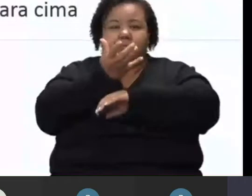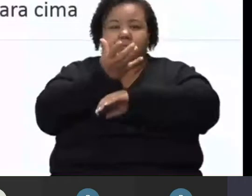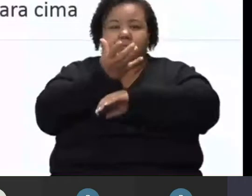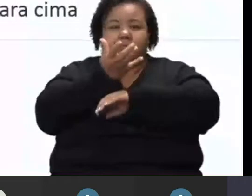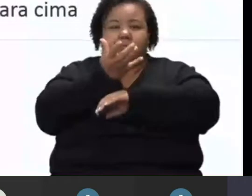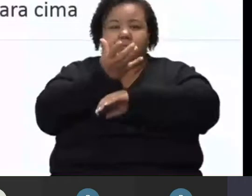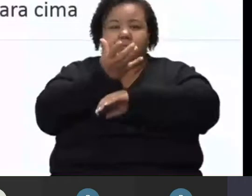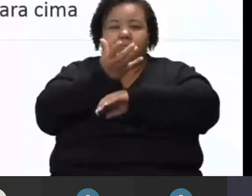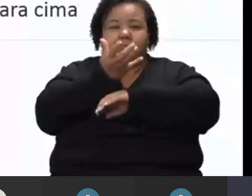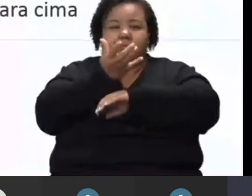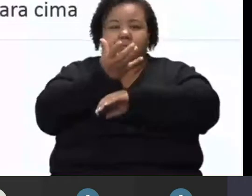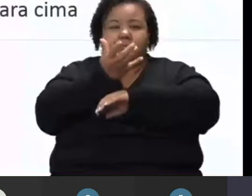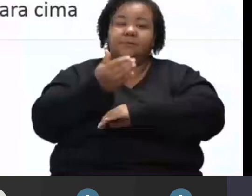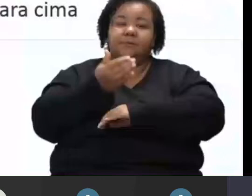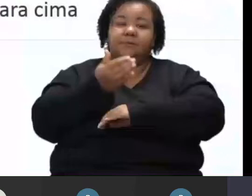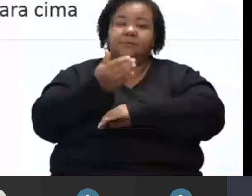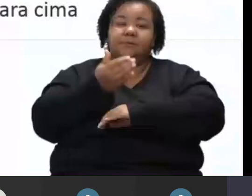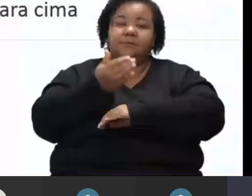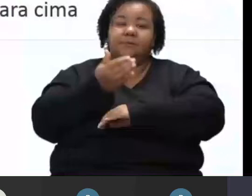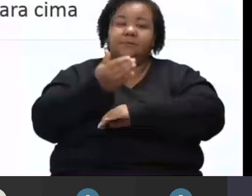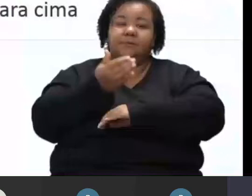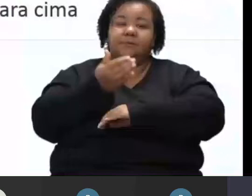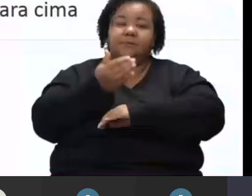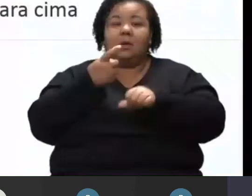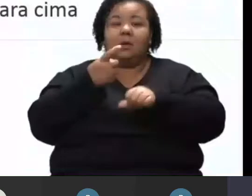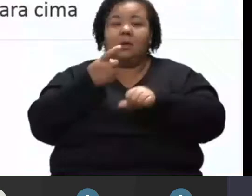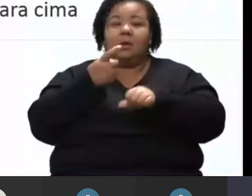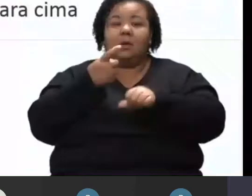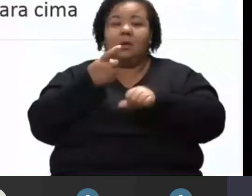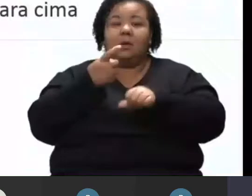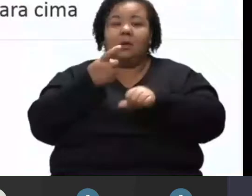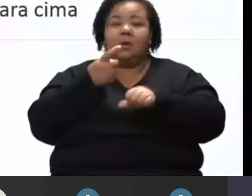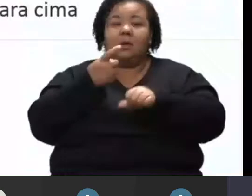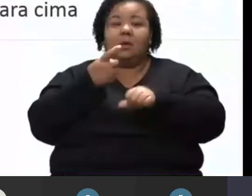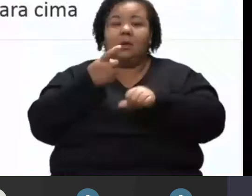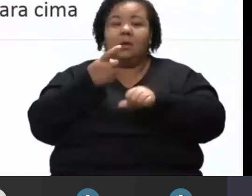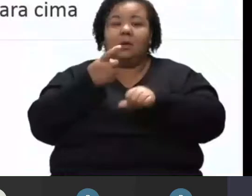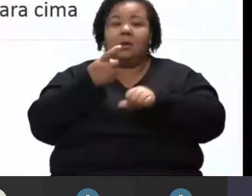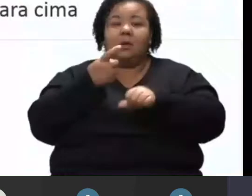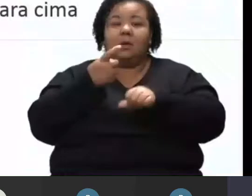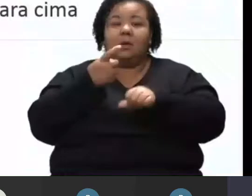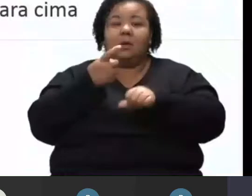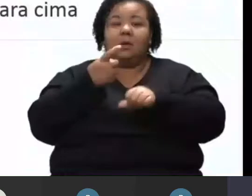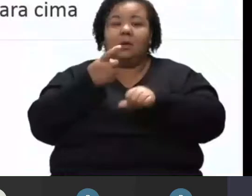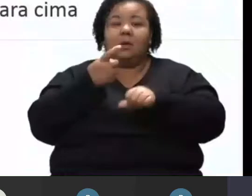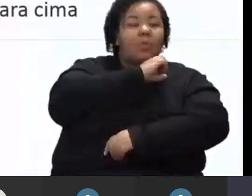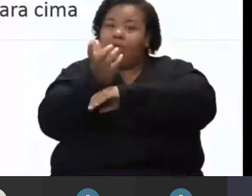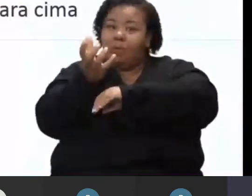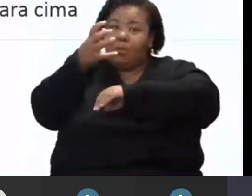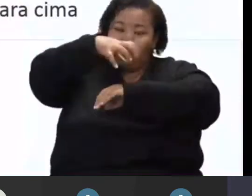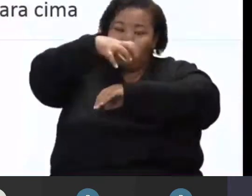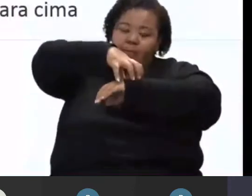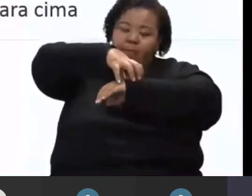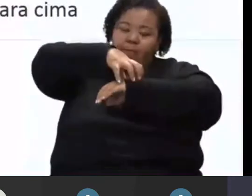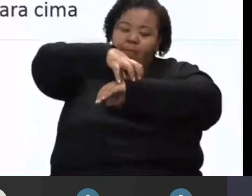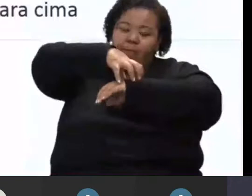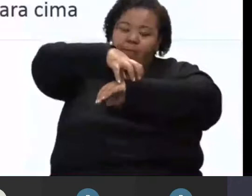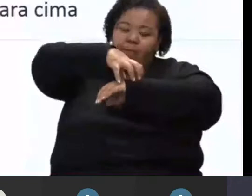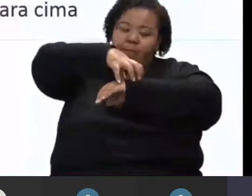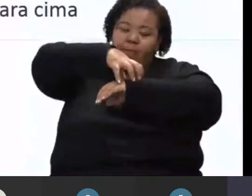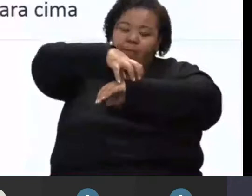tampa fique para baixo. Por quê? Porque ela vai criar umas gotículas de água. E se você deixa essa tampa para cima, o que